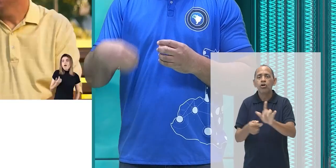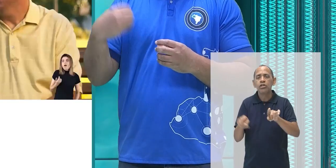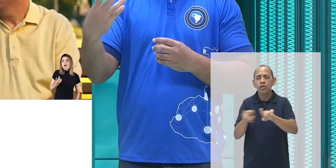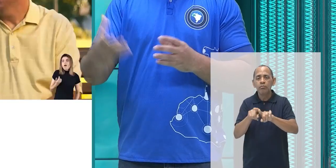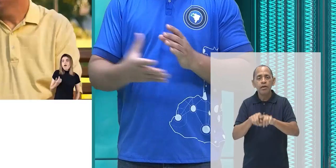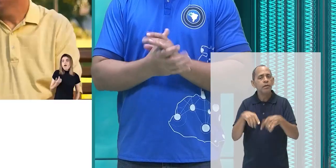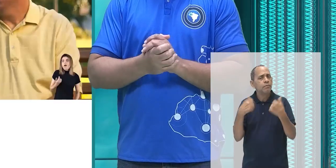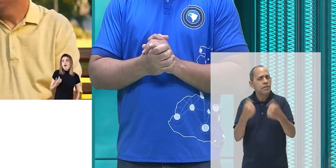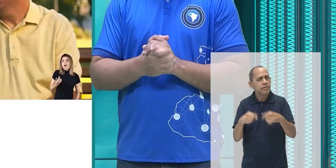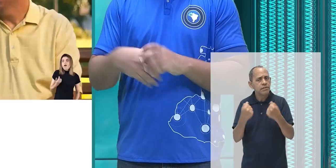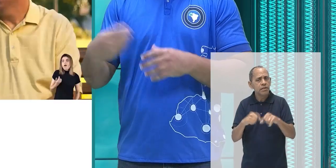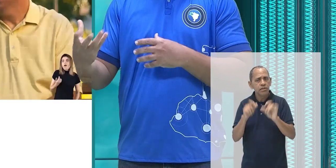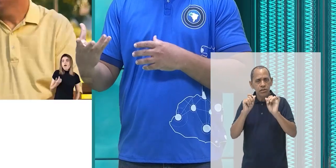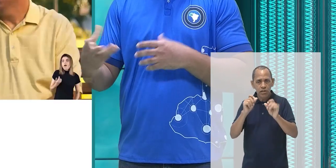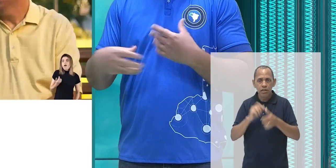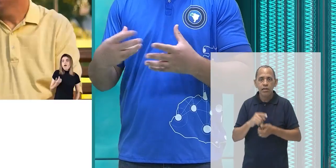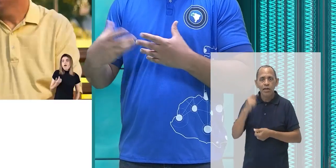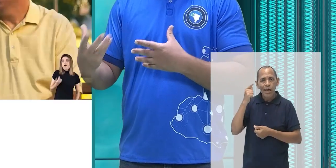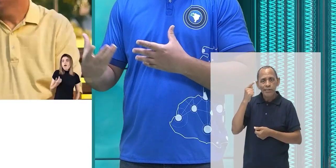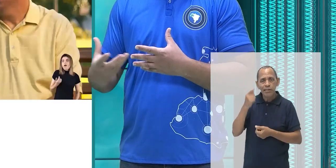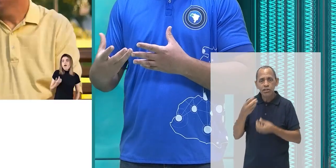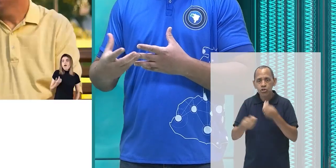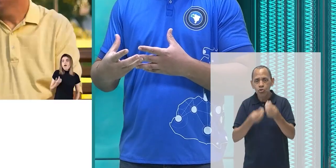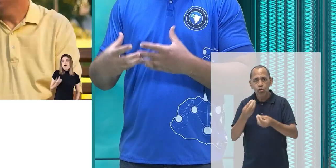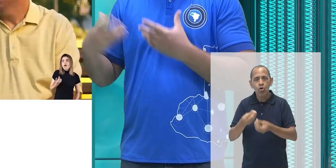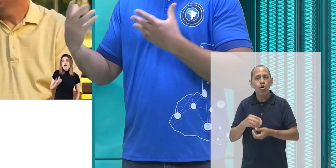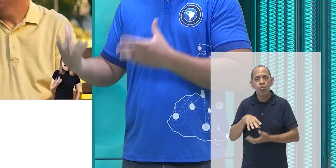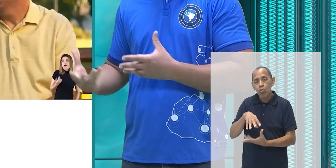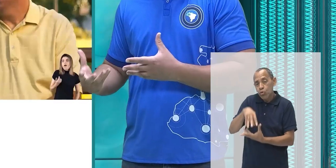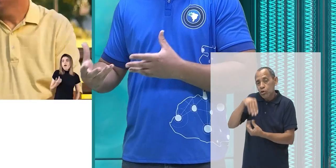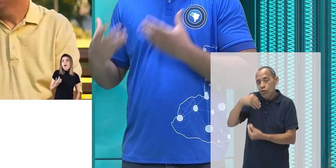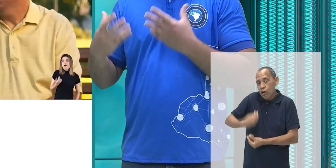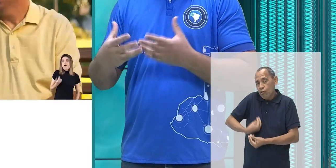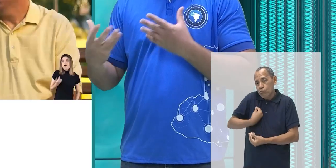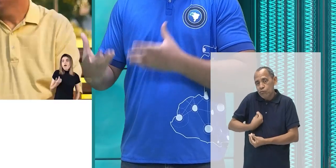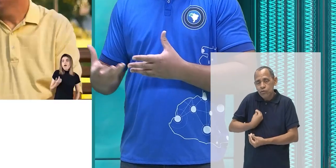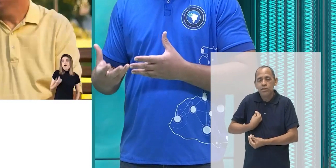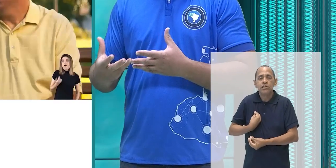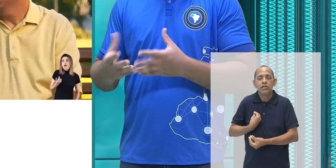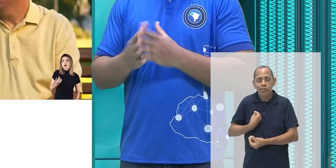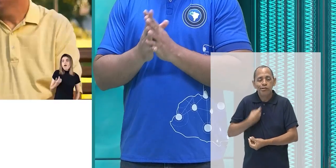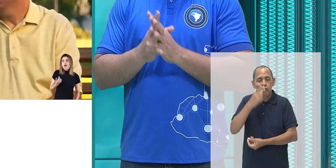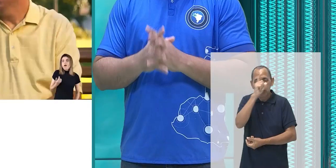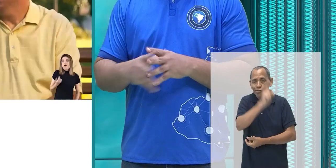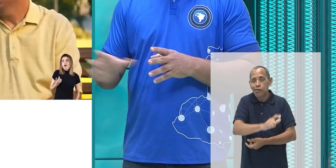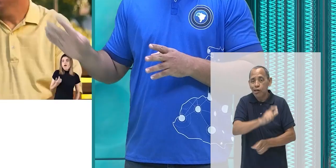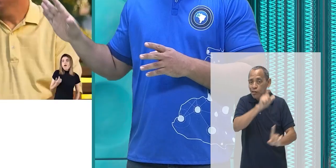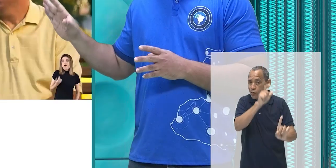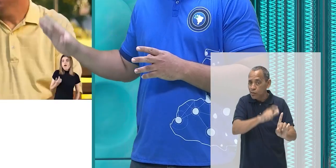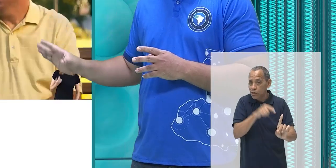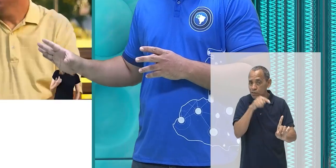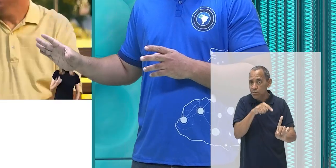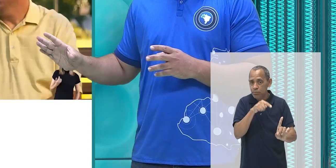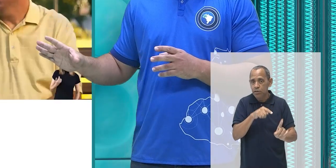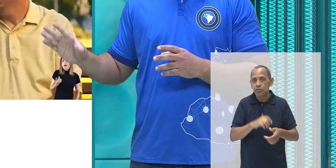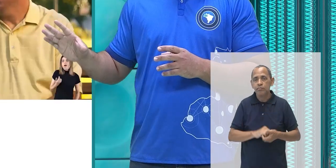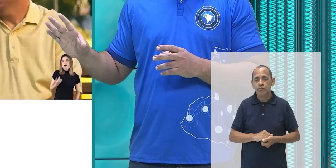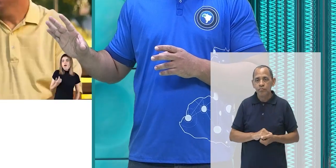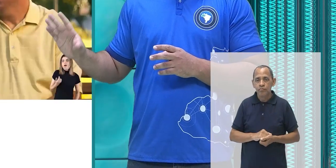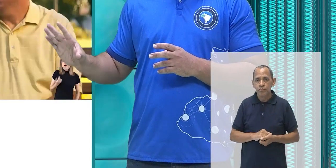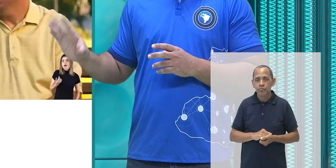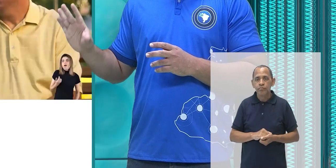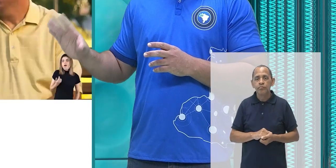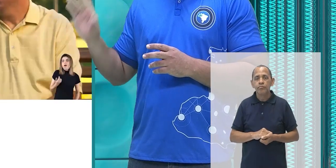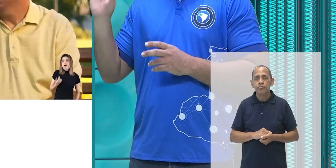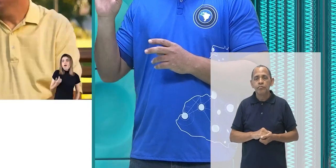dessa doação e a ideia de salvar vida. É uma história que realmente existe, é uma pessoa real, ok? E o Rafael de Oliveira é